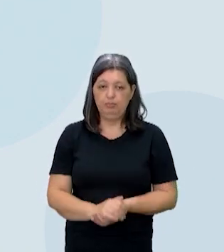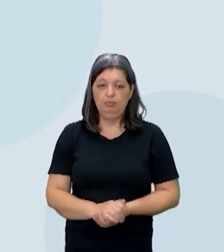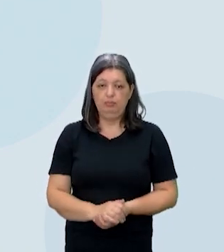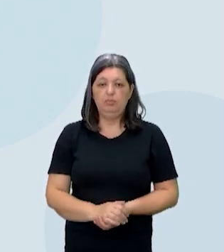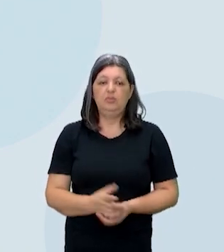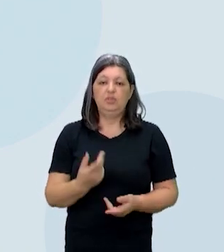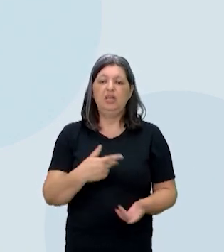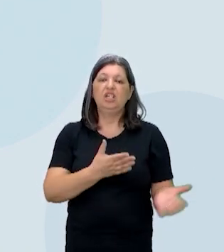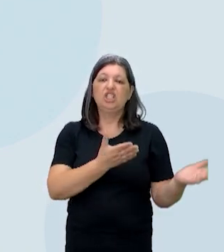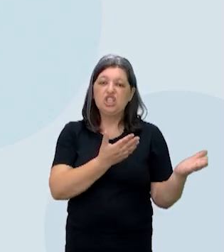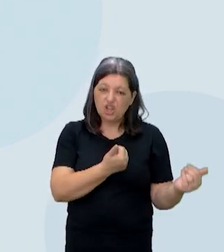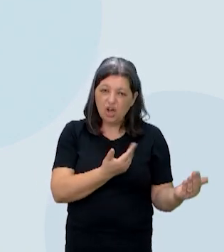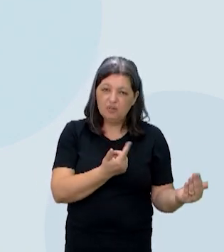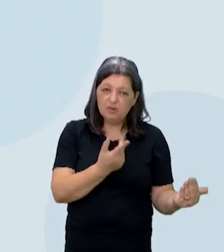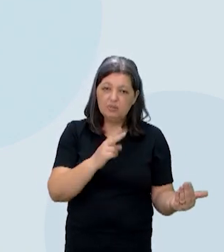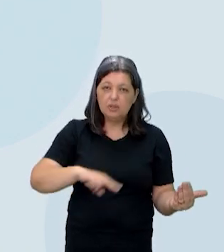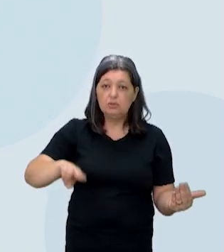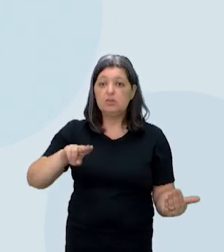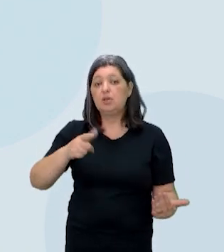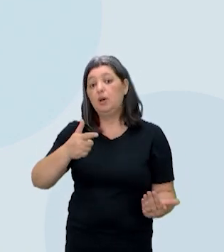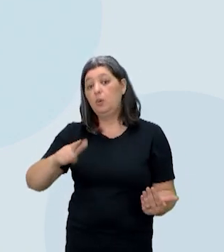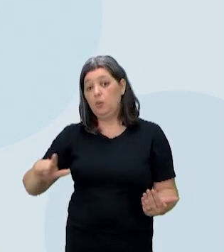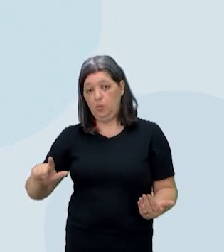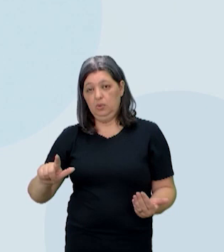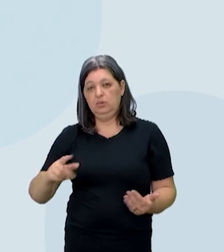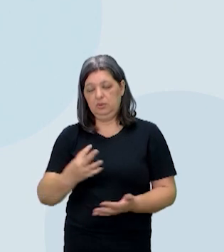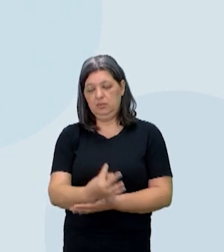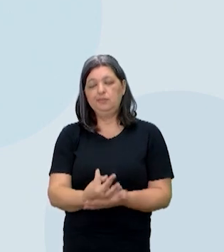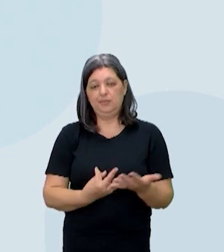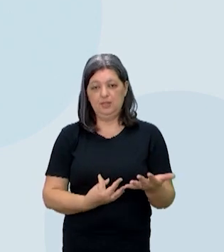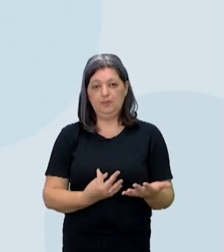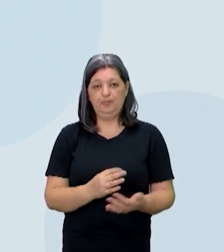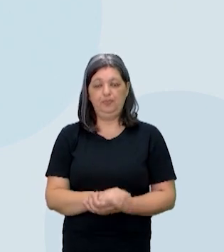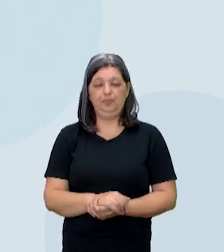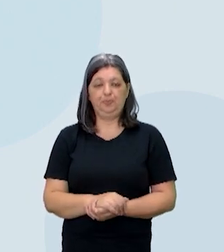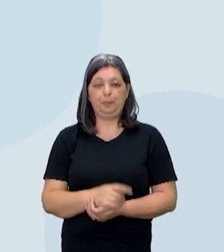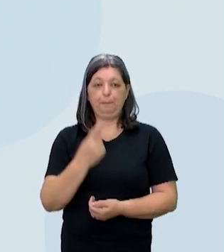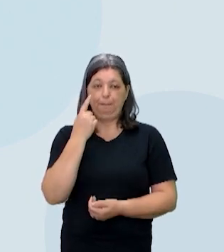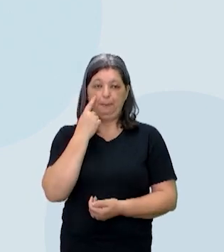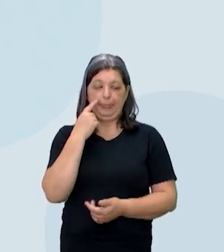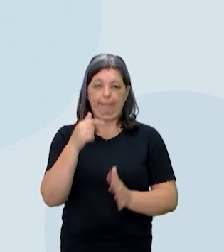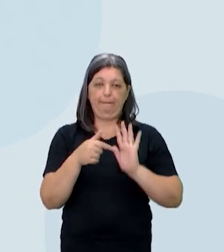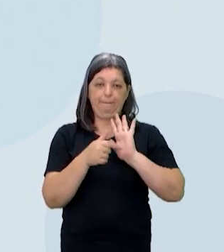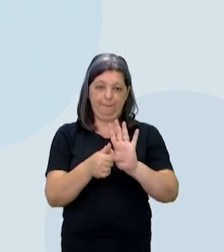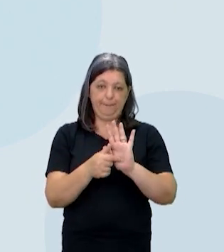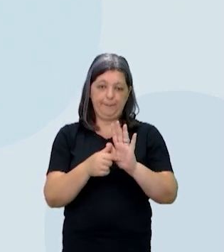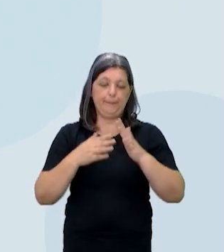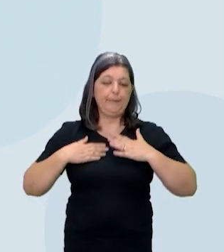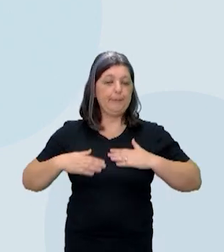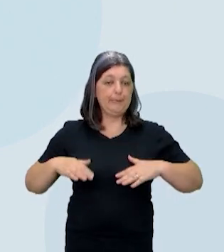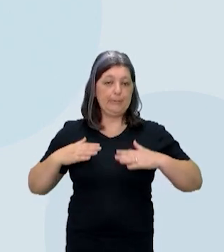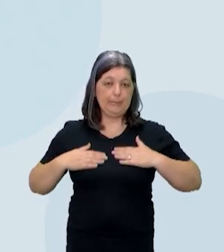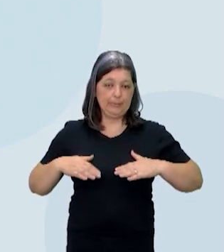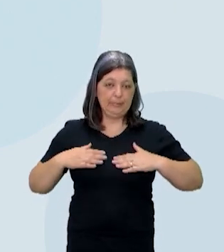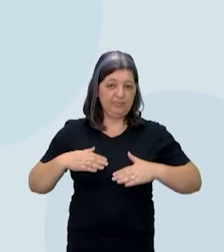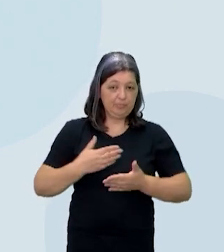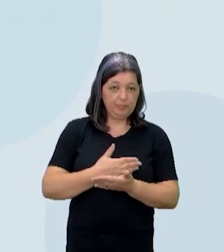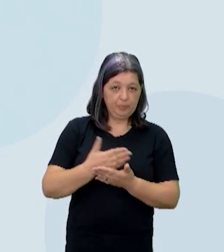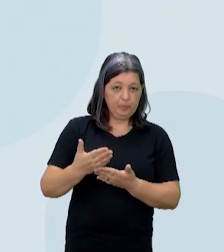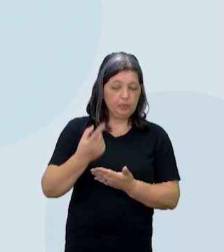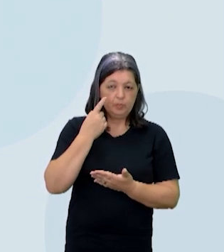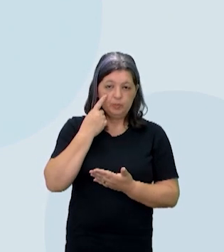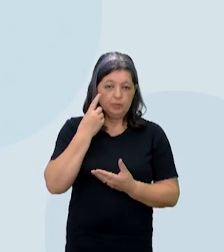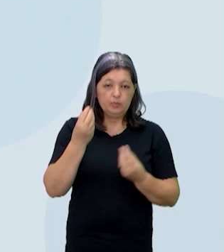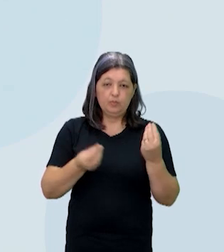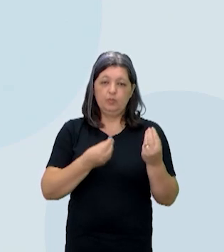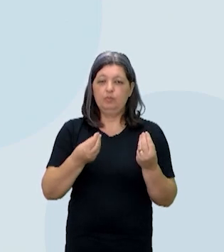palavra jovens, eu vou usar outras durante o texto. E agora eu vou mostrar para vocês com muita calma, para a gente começar a ver onde